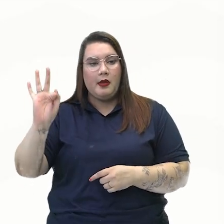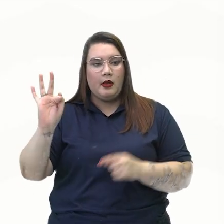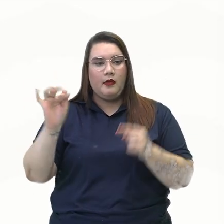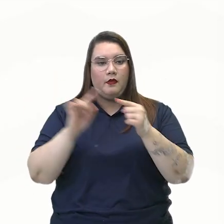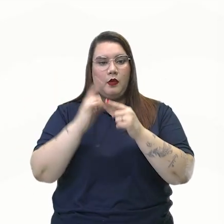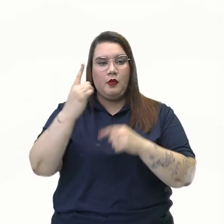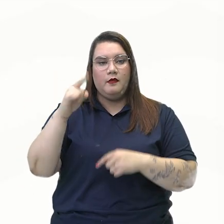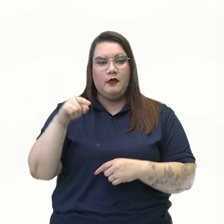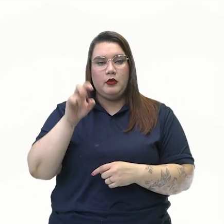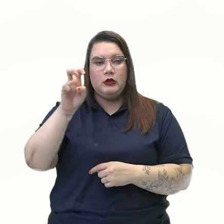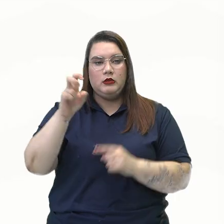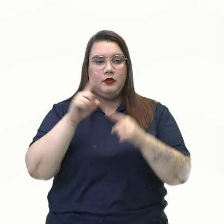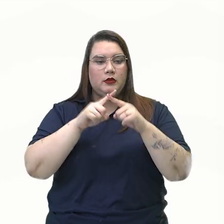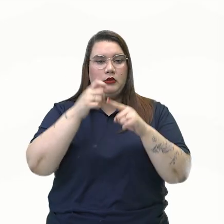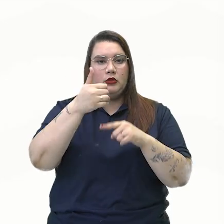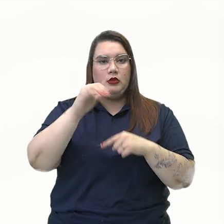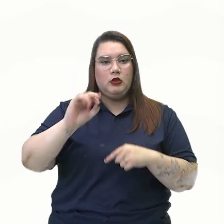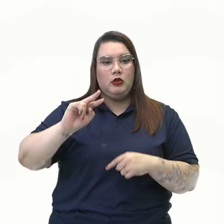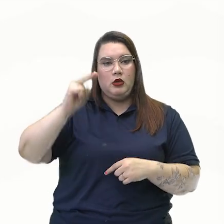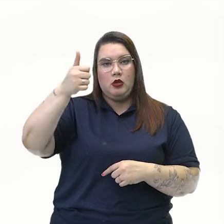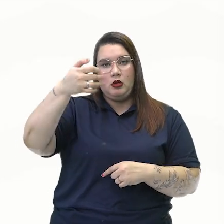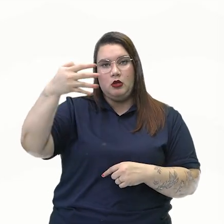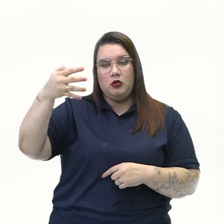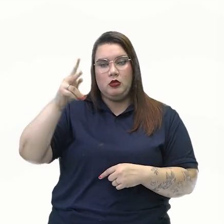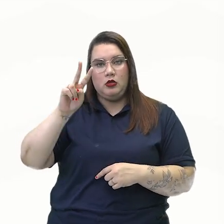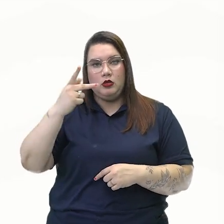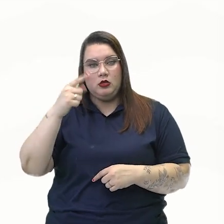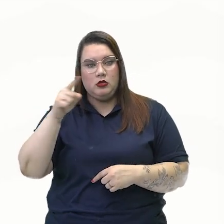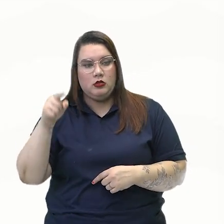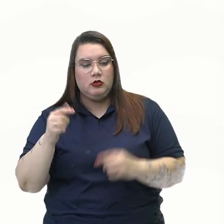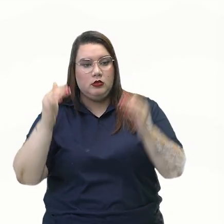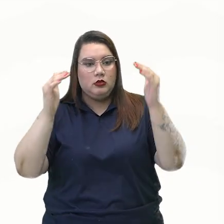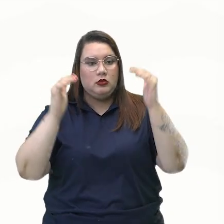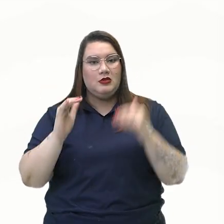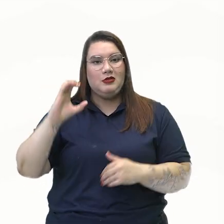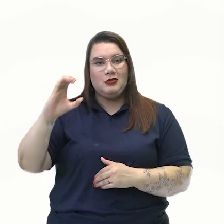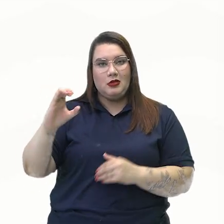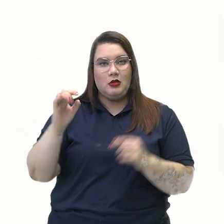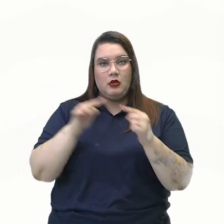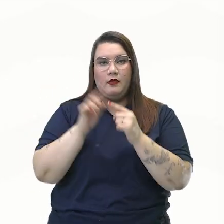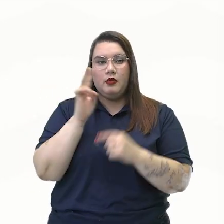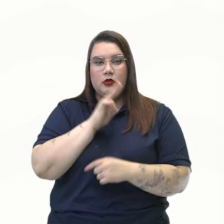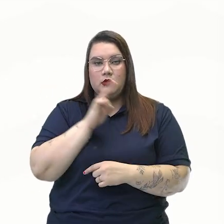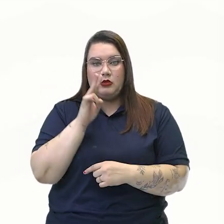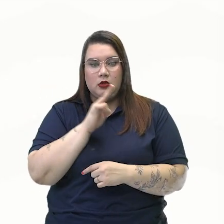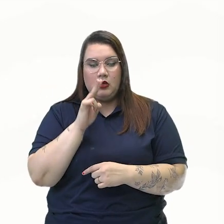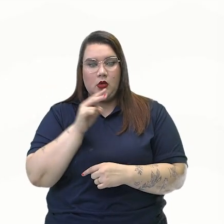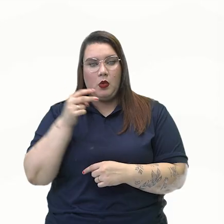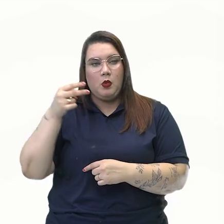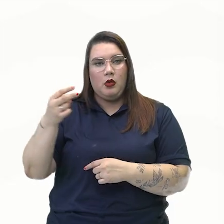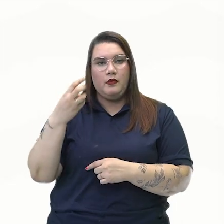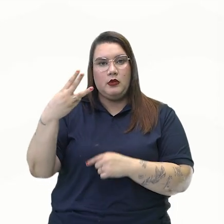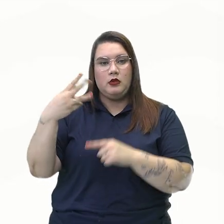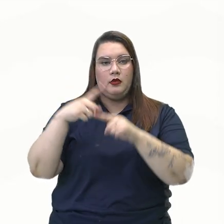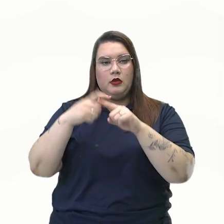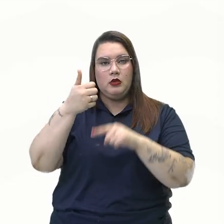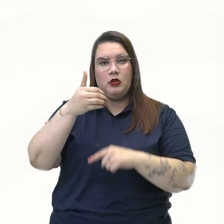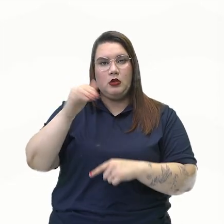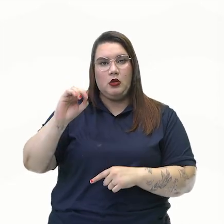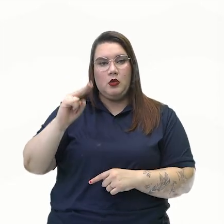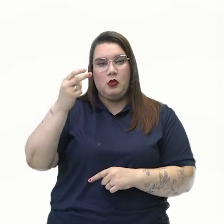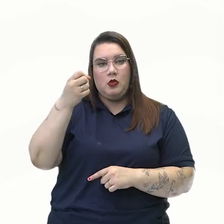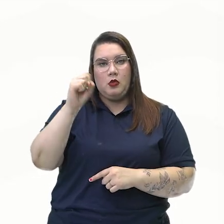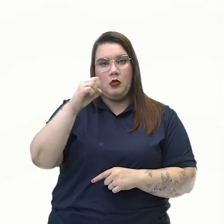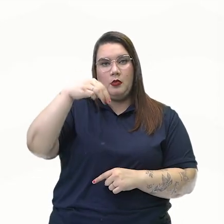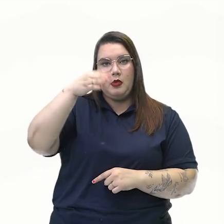a 14, velocidade, que é chamada de c, porque é a velocidade da onda no vácuo, 3 vezes 10 a oitava metros